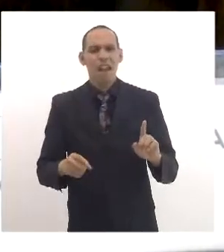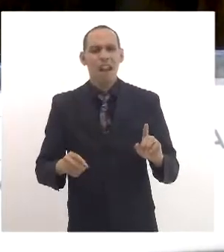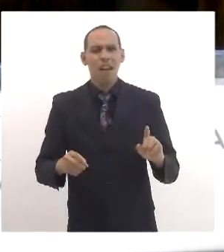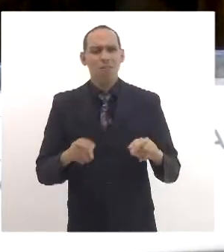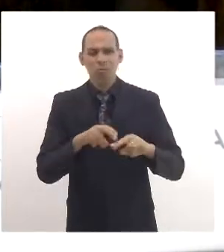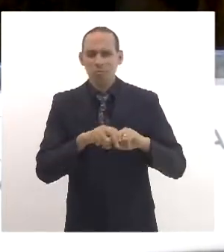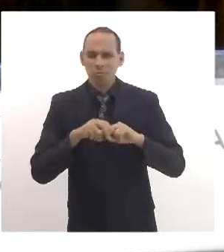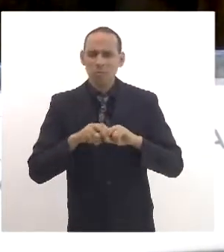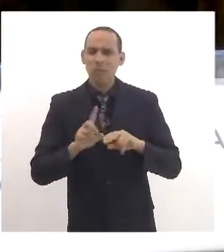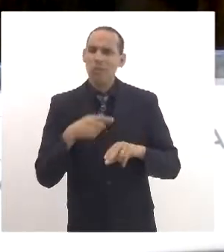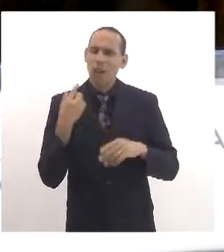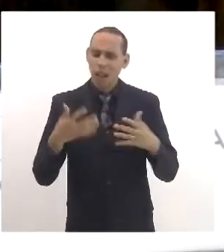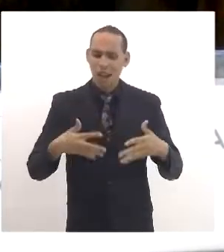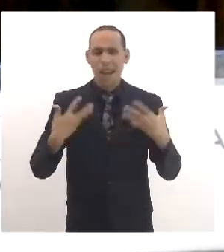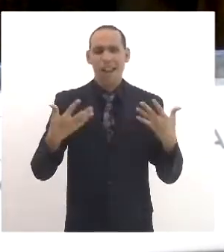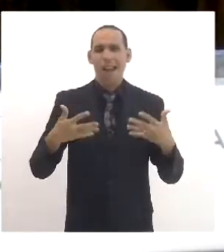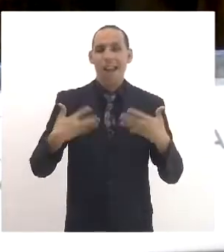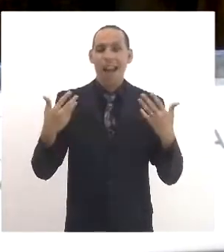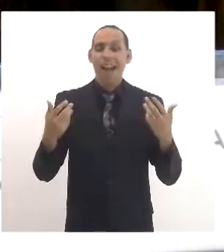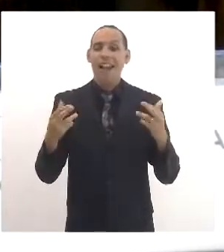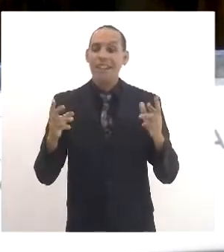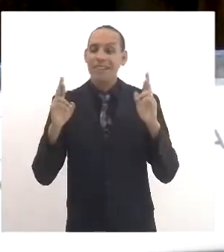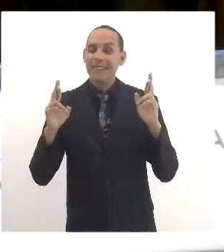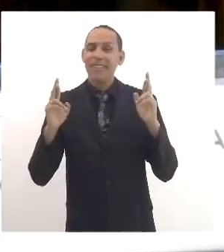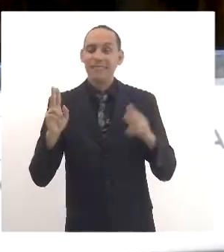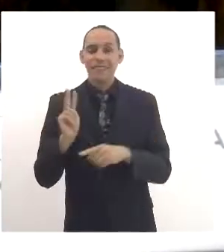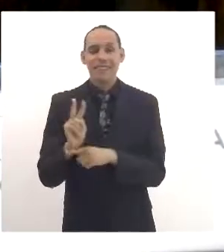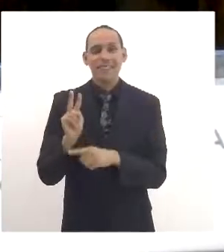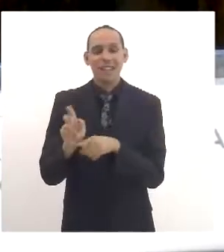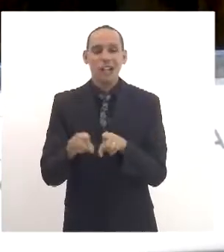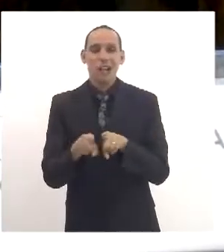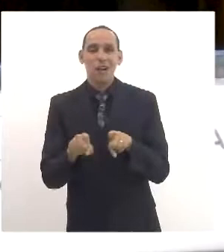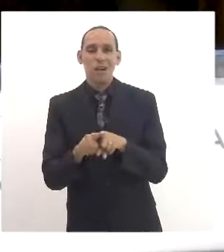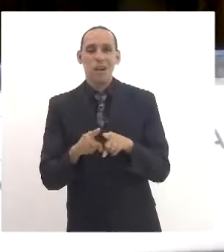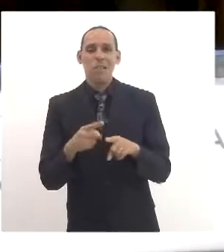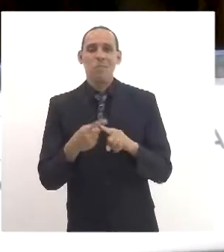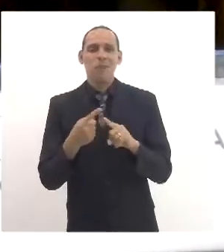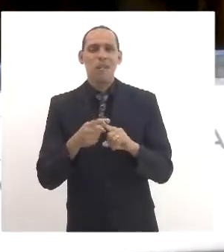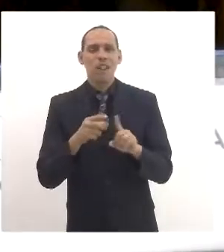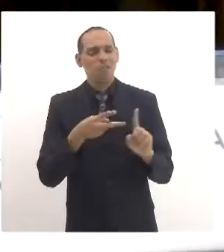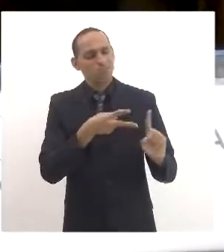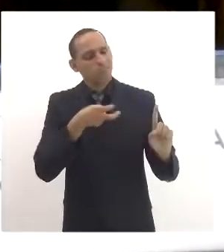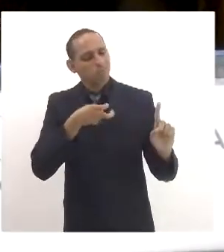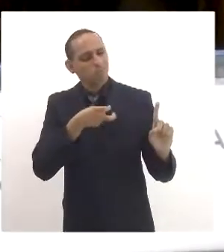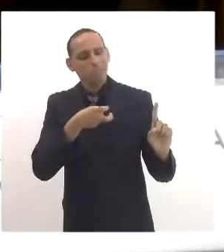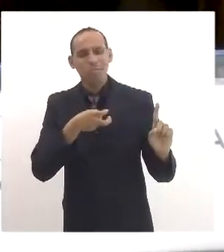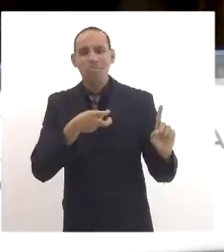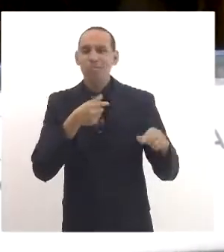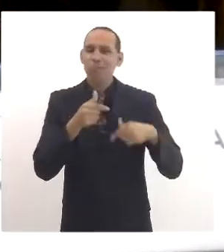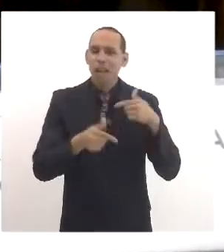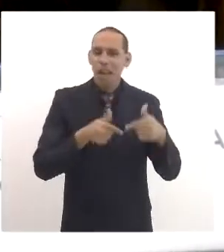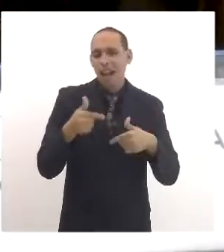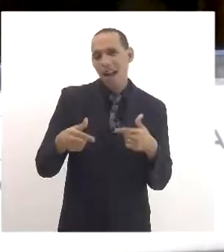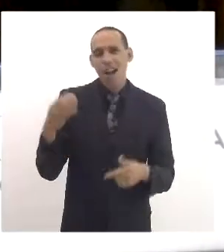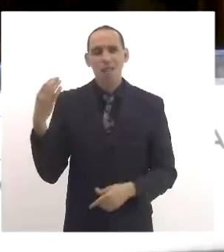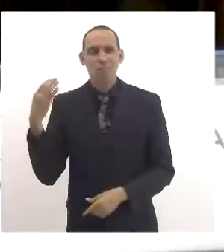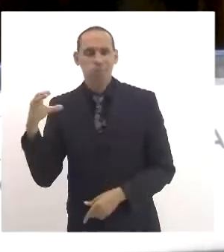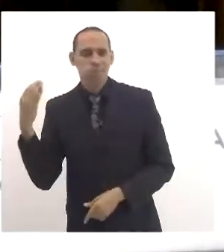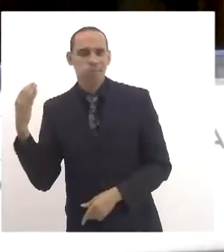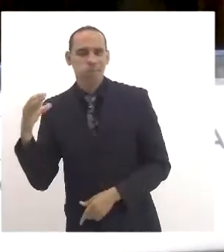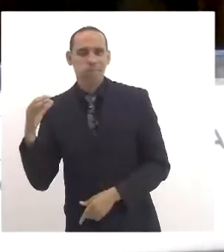muita alegria e de muita esperança, né, com esse reconhecimento à atividade científica e